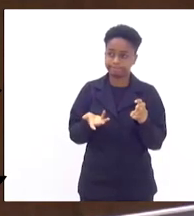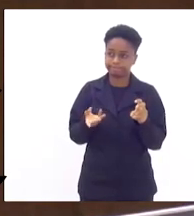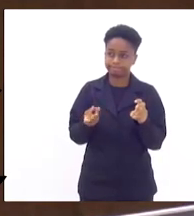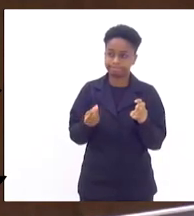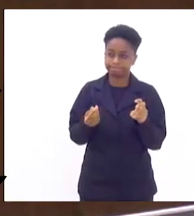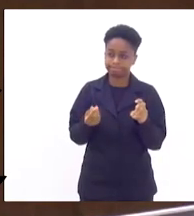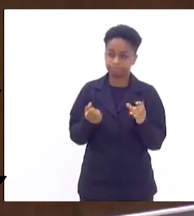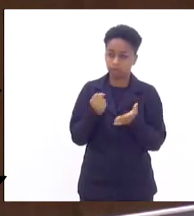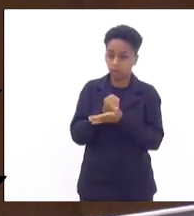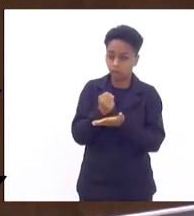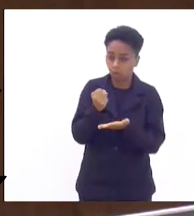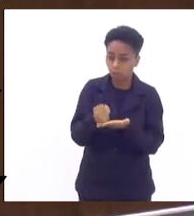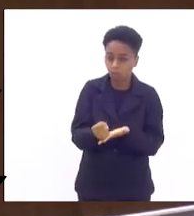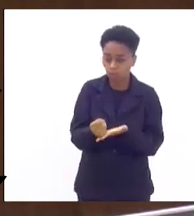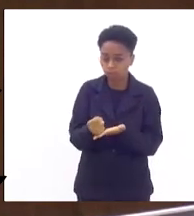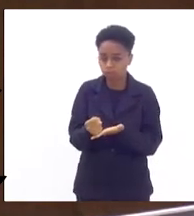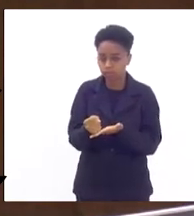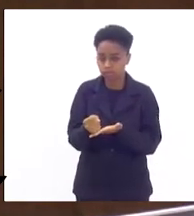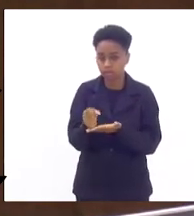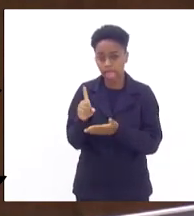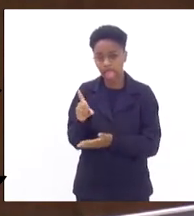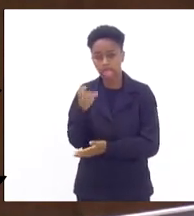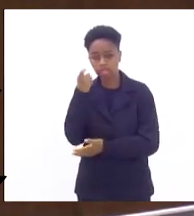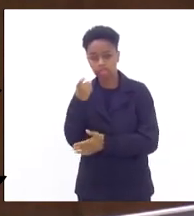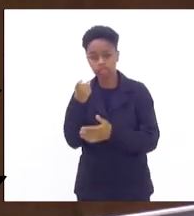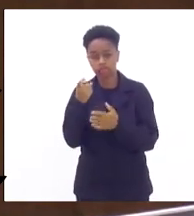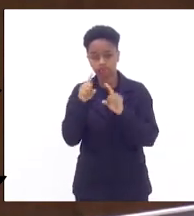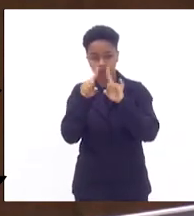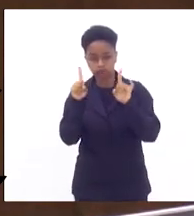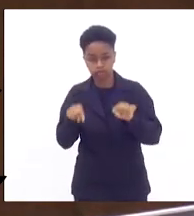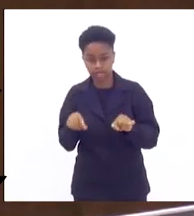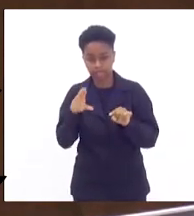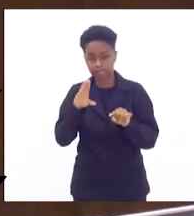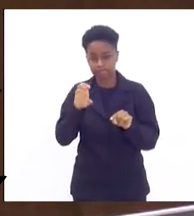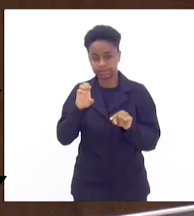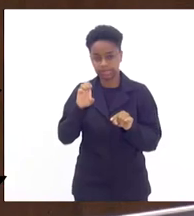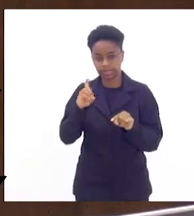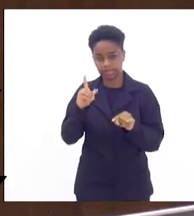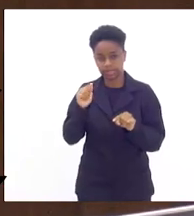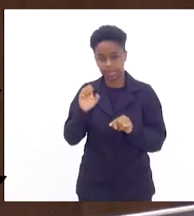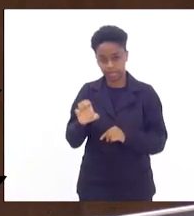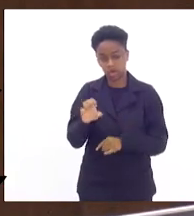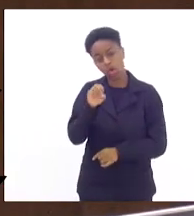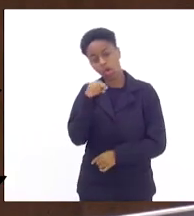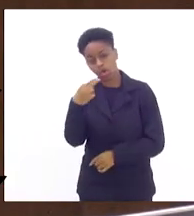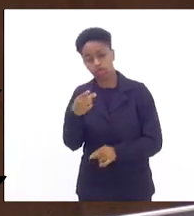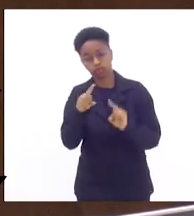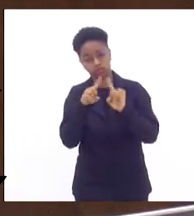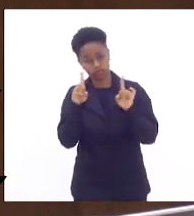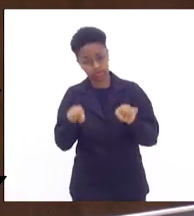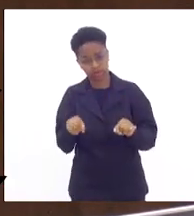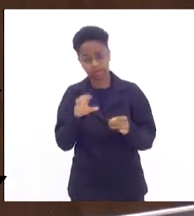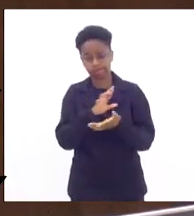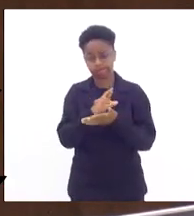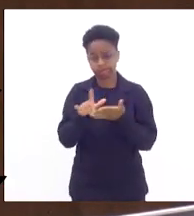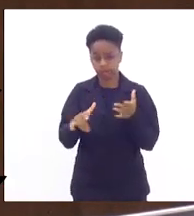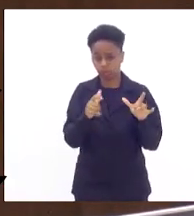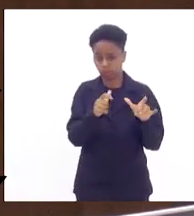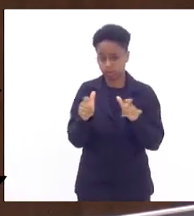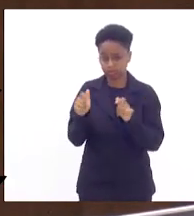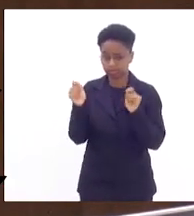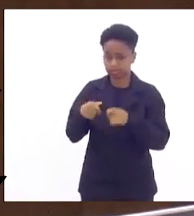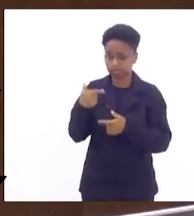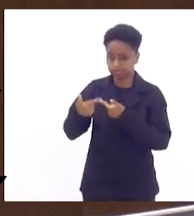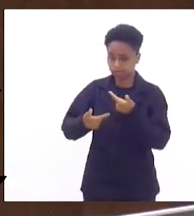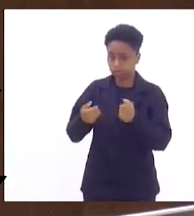da contratação de ex-funcionários da SEDAI ou de funcionários da SEDAI em diversos municípios para trabalharem